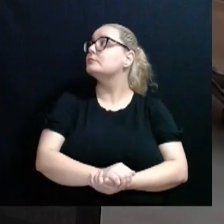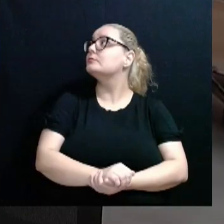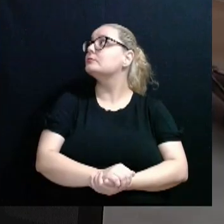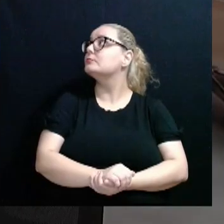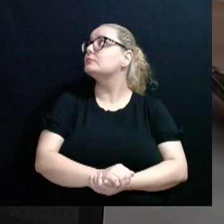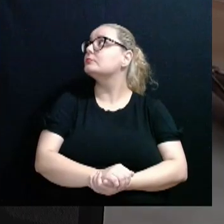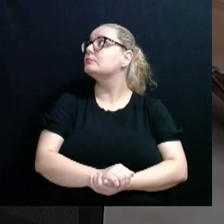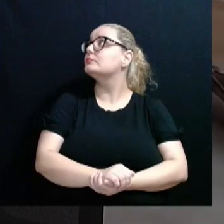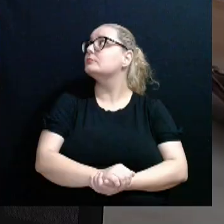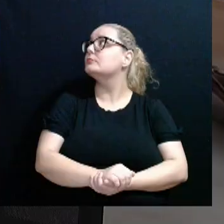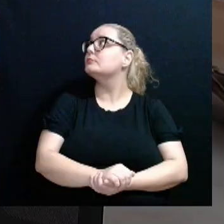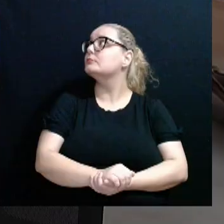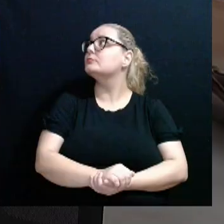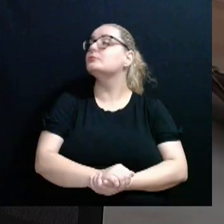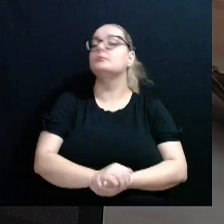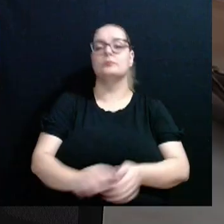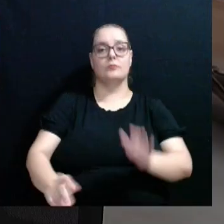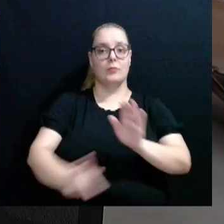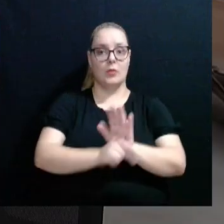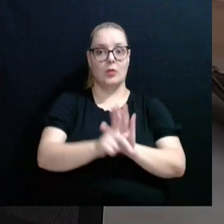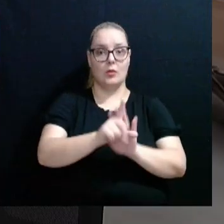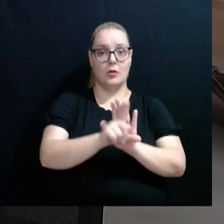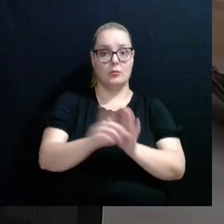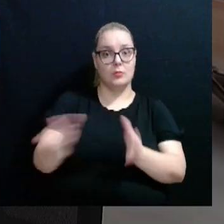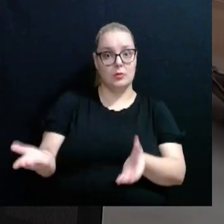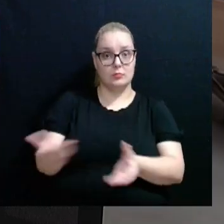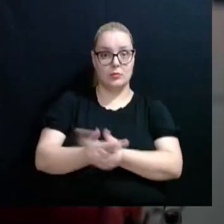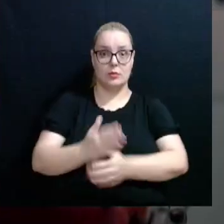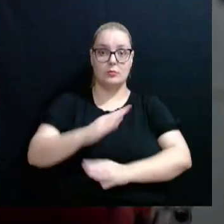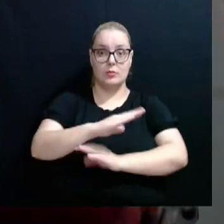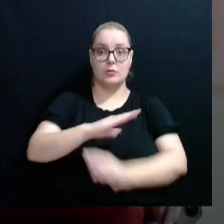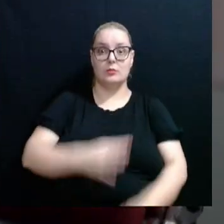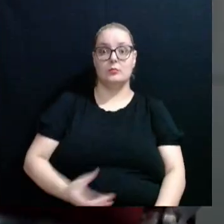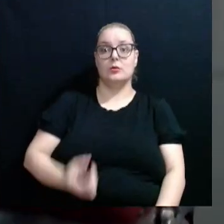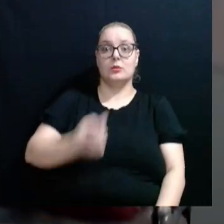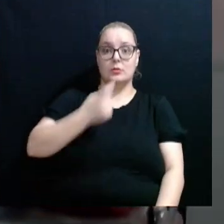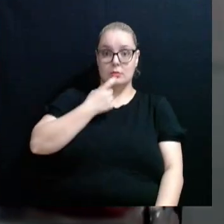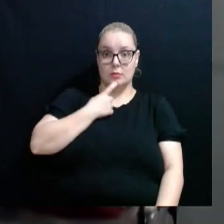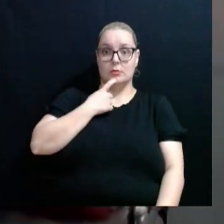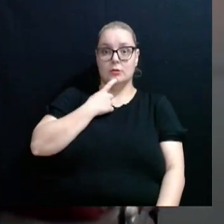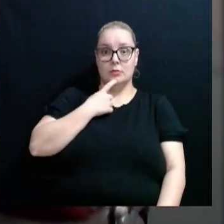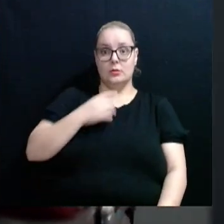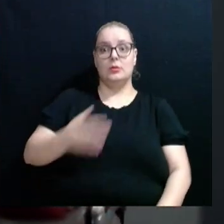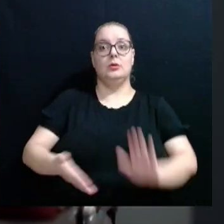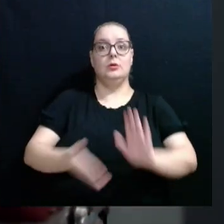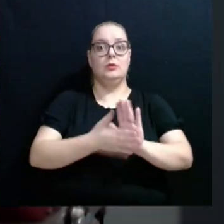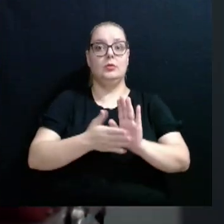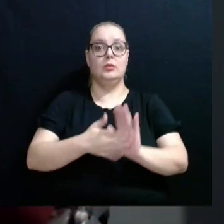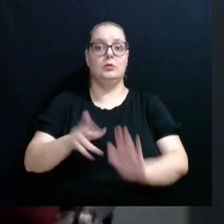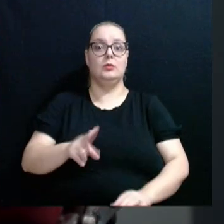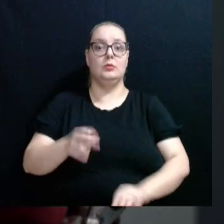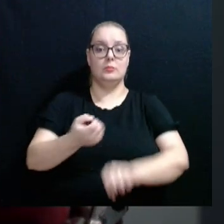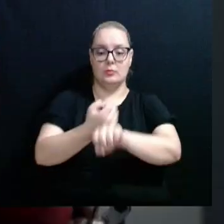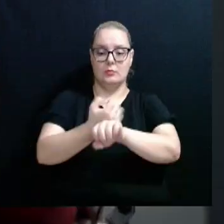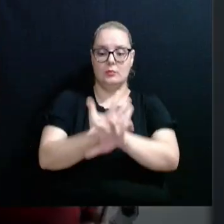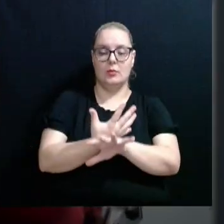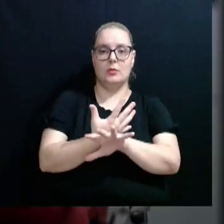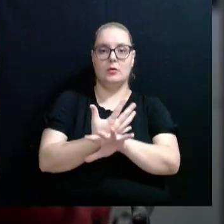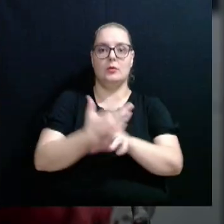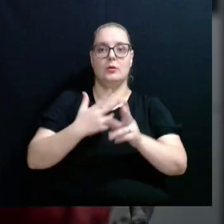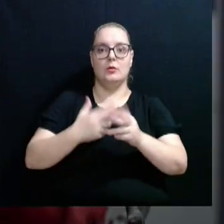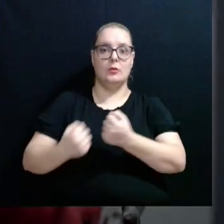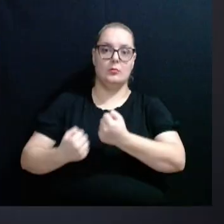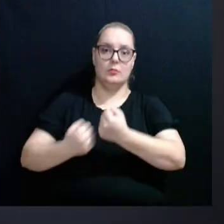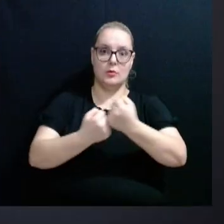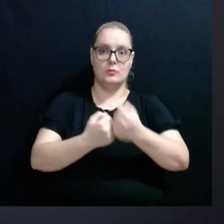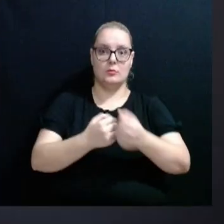Um projeto de lei protocolado na Câmara Municipal de Campinas propõe o uso de videochamadas como suporte nos atendimentos